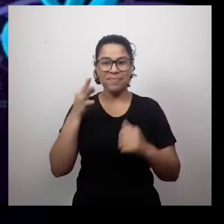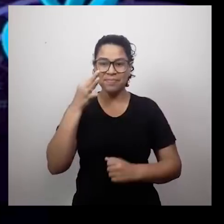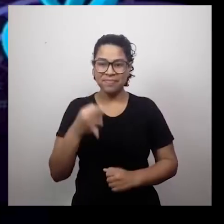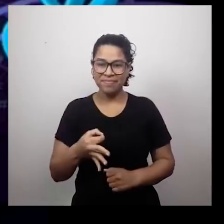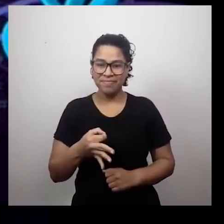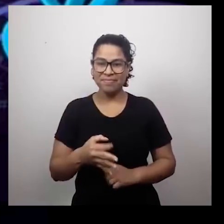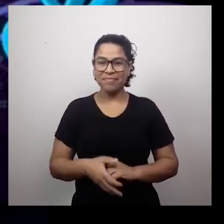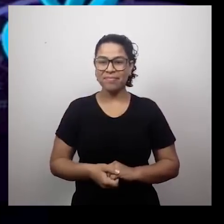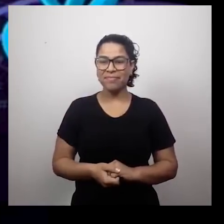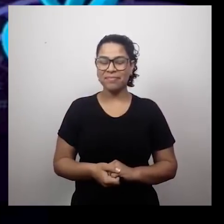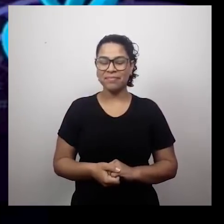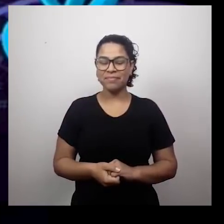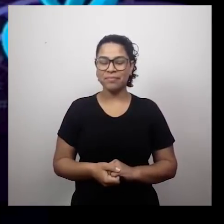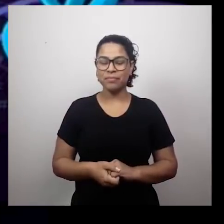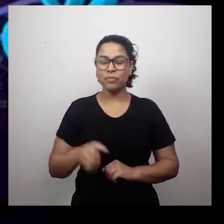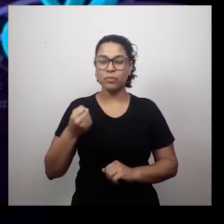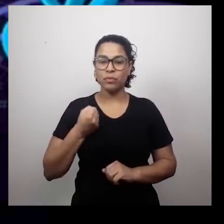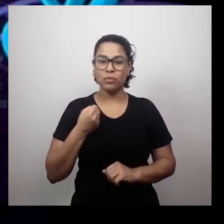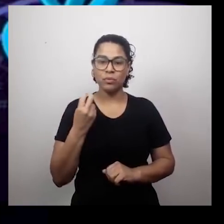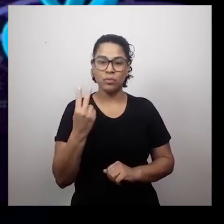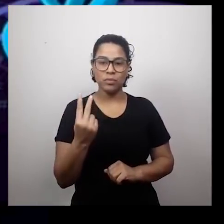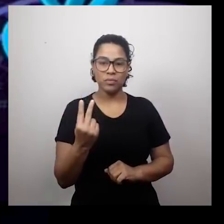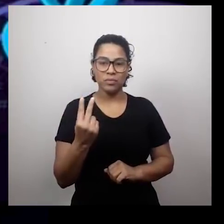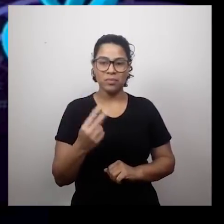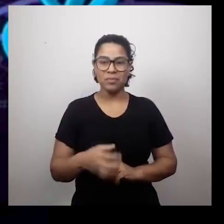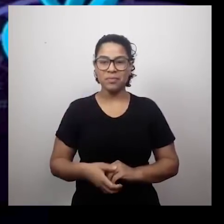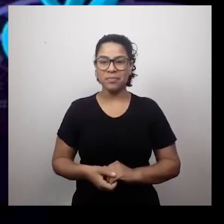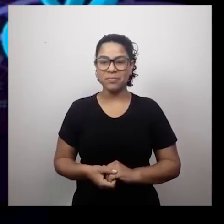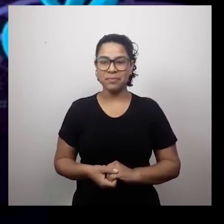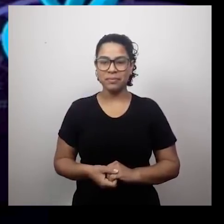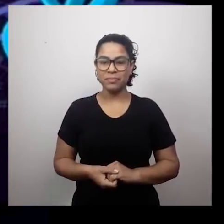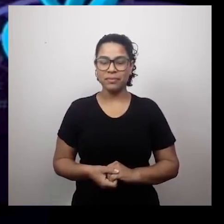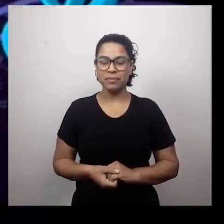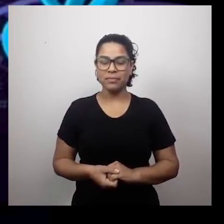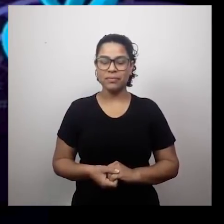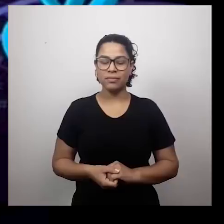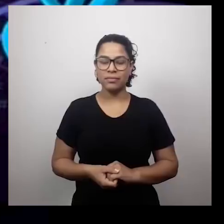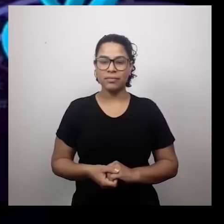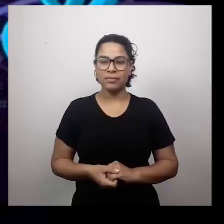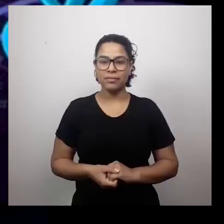acertou. Number 2.